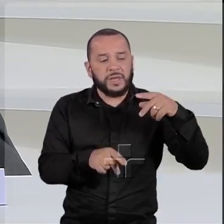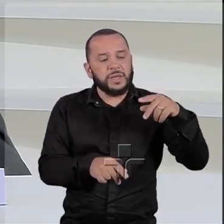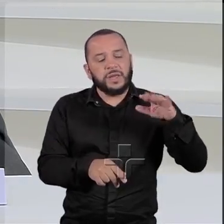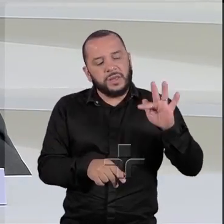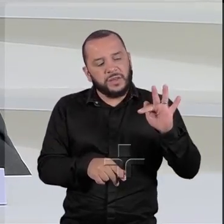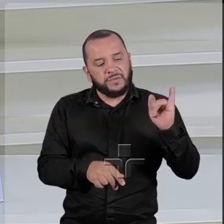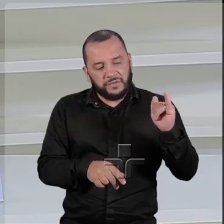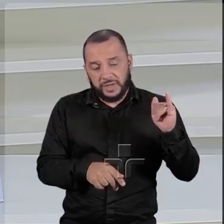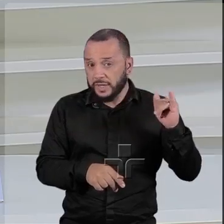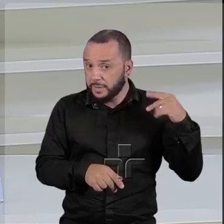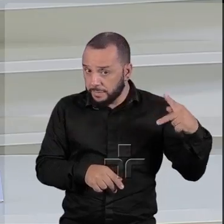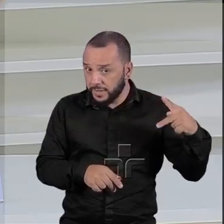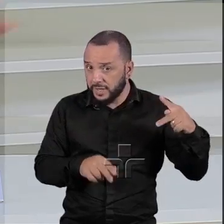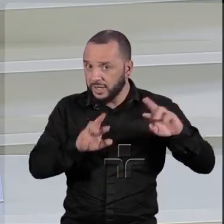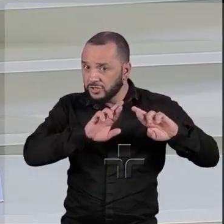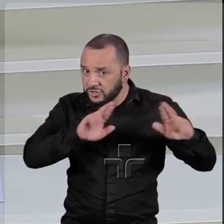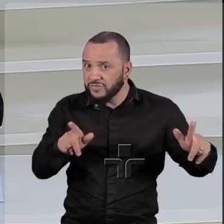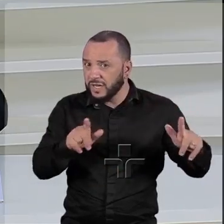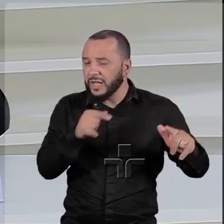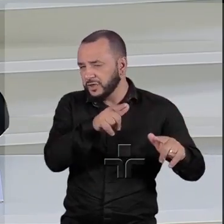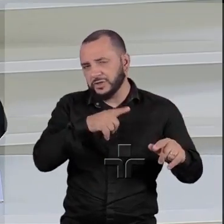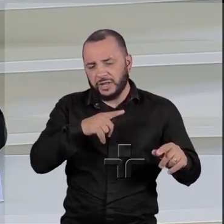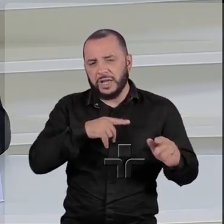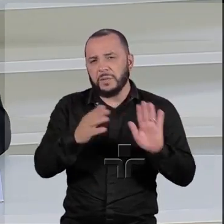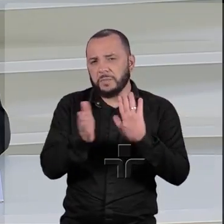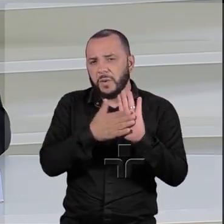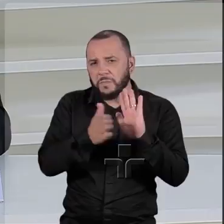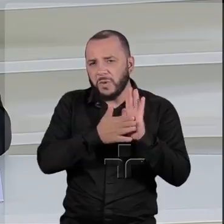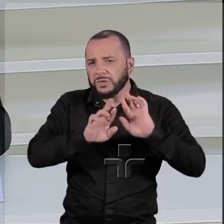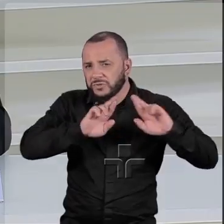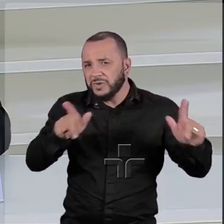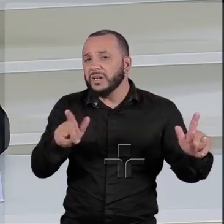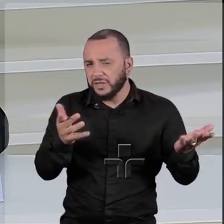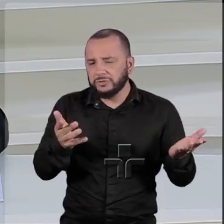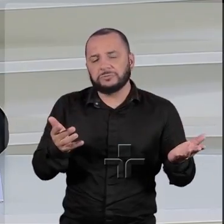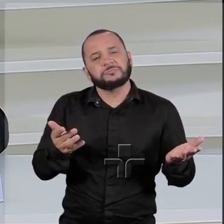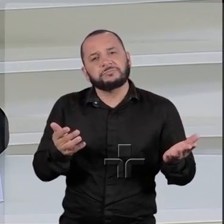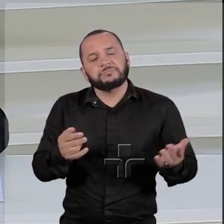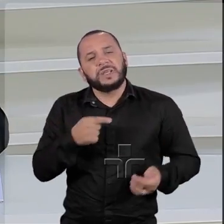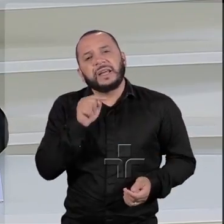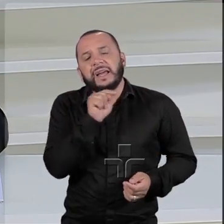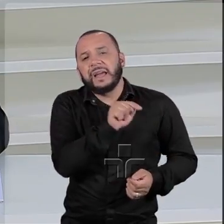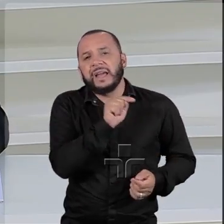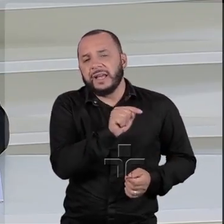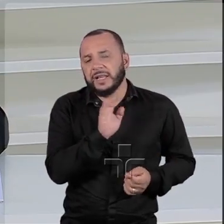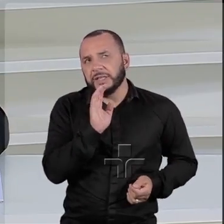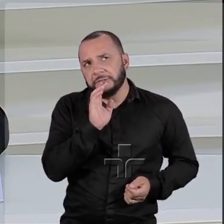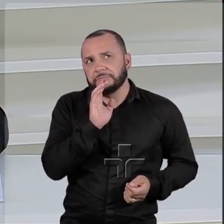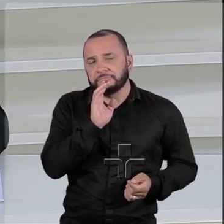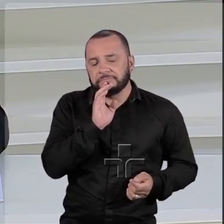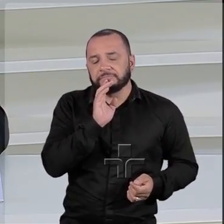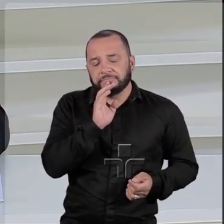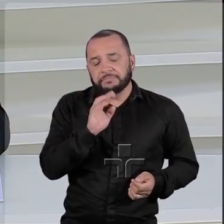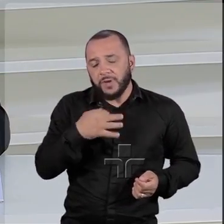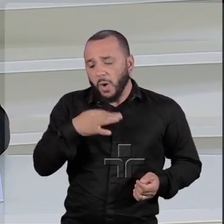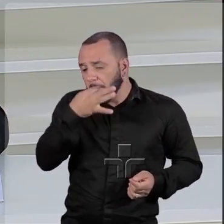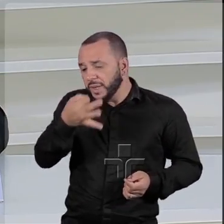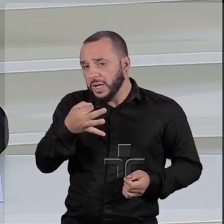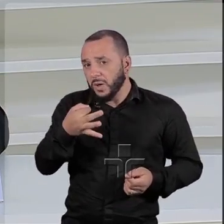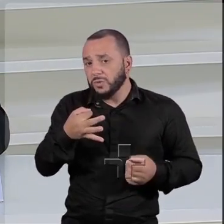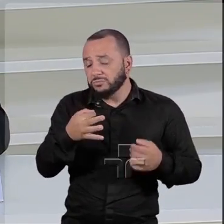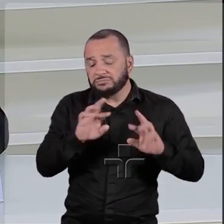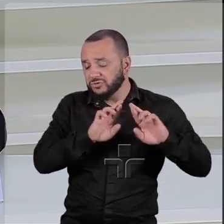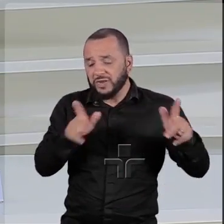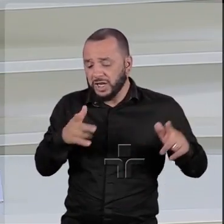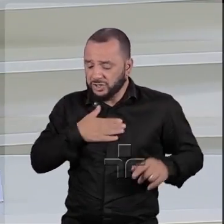ligeiramente diferente, são desenhos diferentes, ele tem um jeito de ver a questão diferente da minha, enfim, é isso.